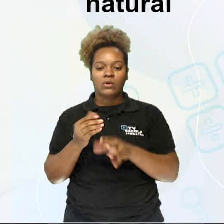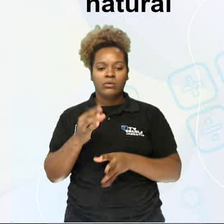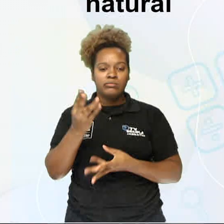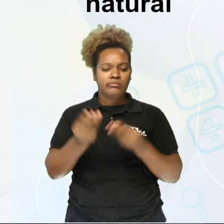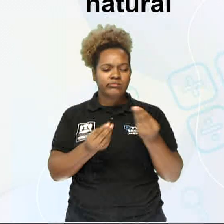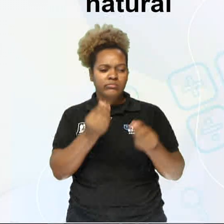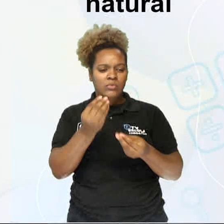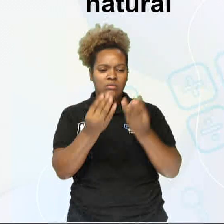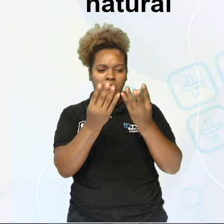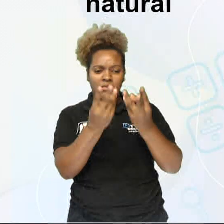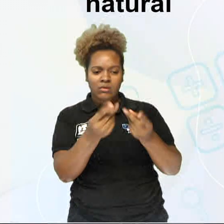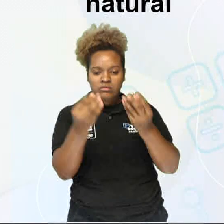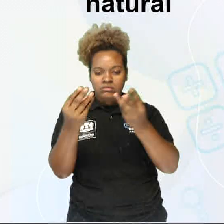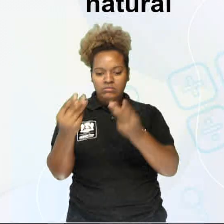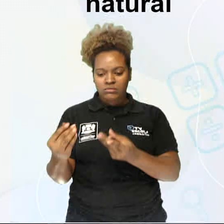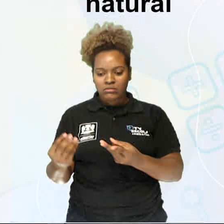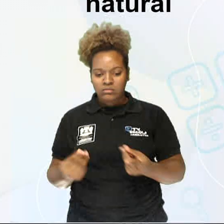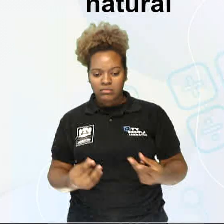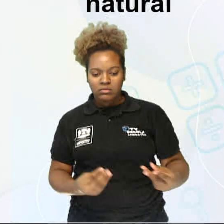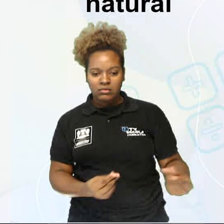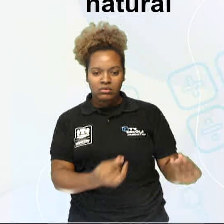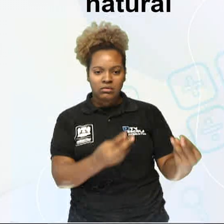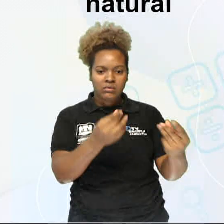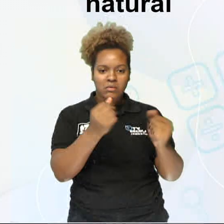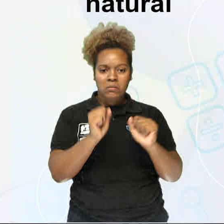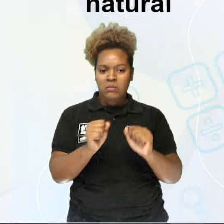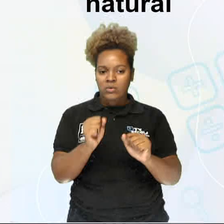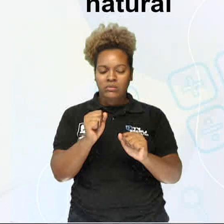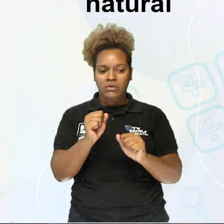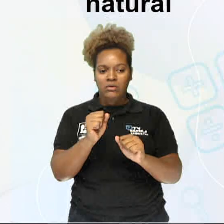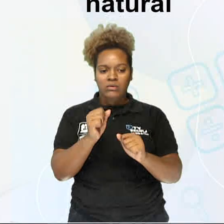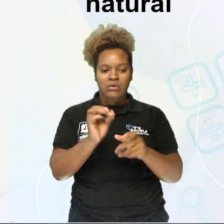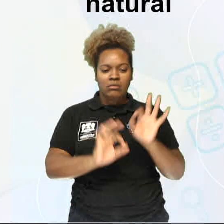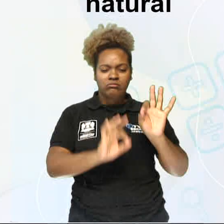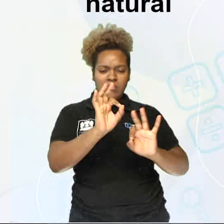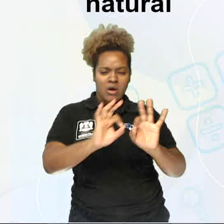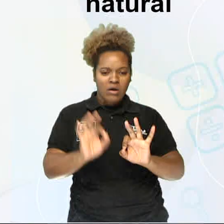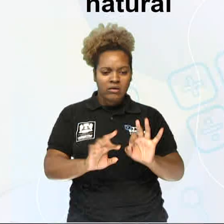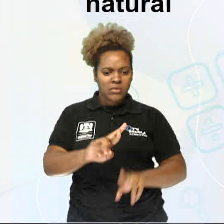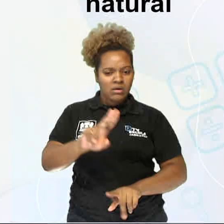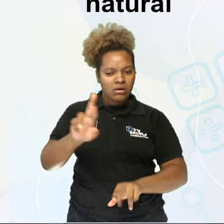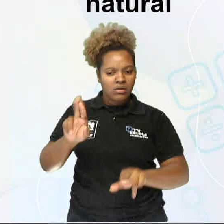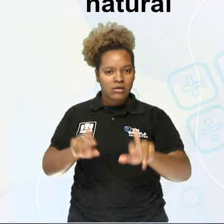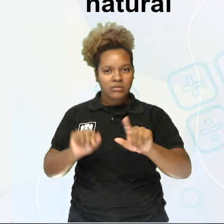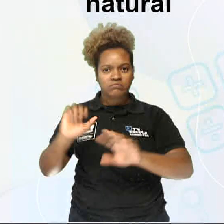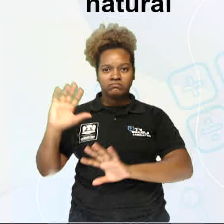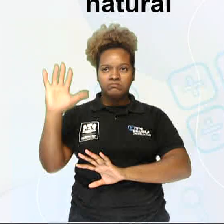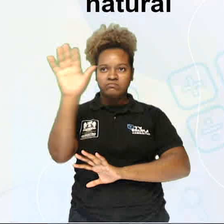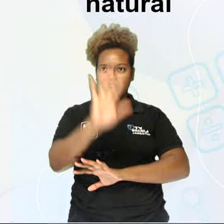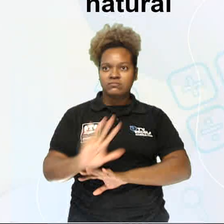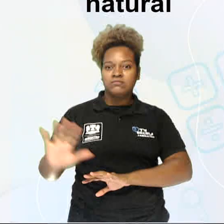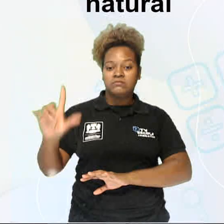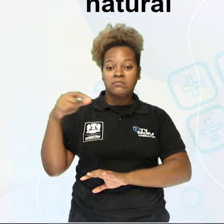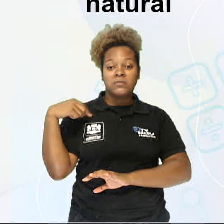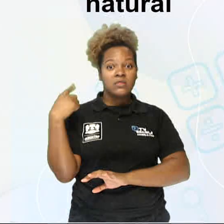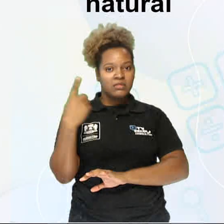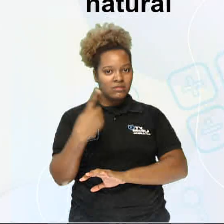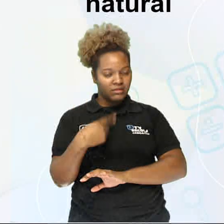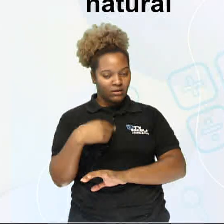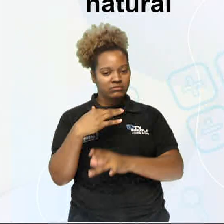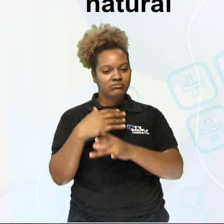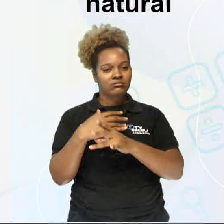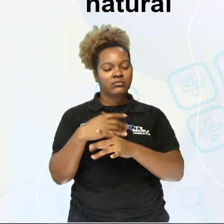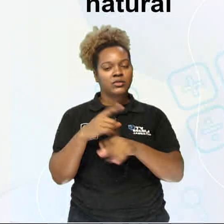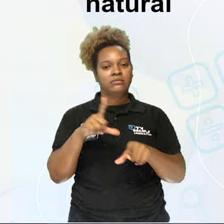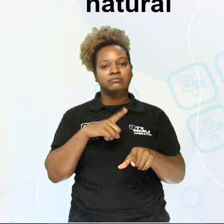de degradação do solo possibilitam a formação das diversas paisagens que a nossa cidade tem.